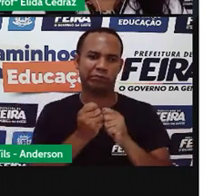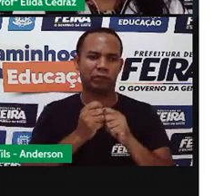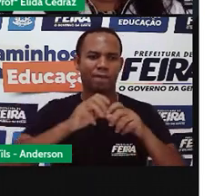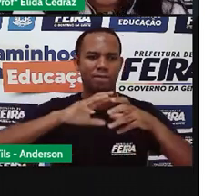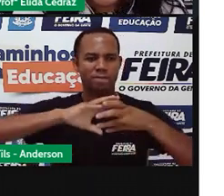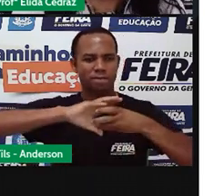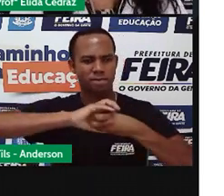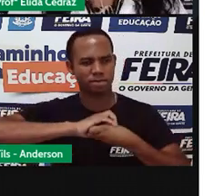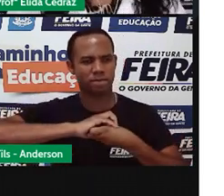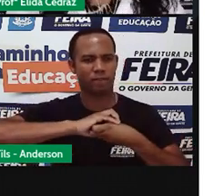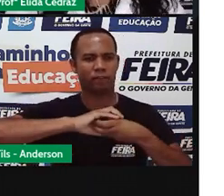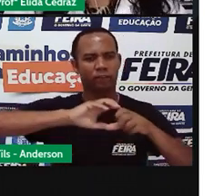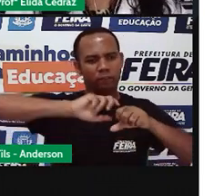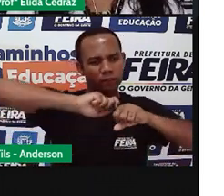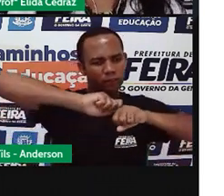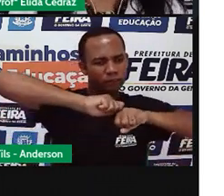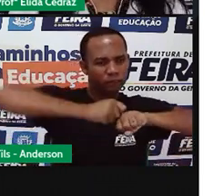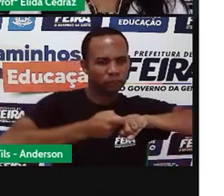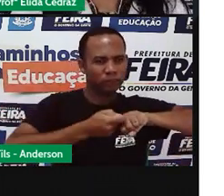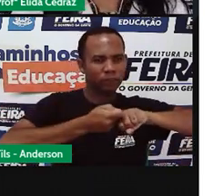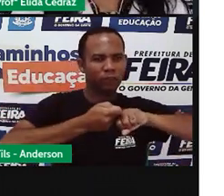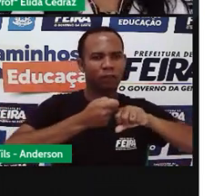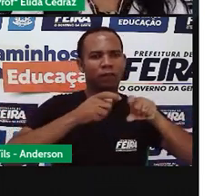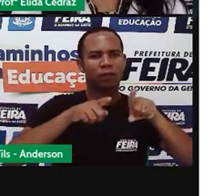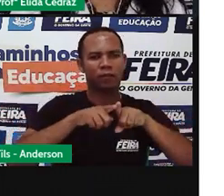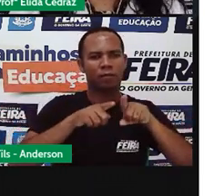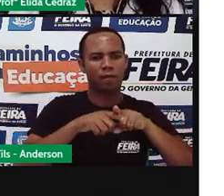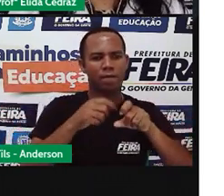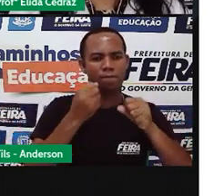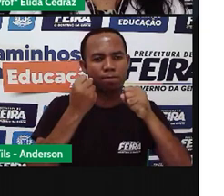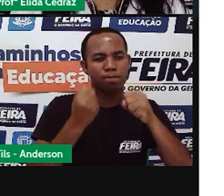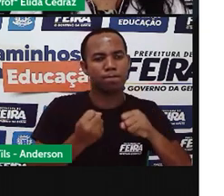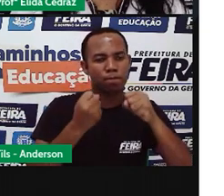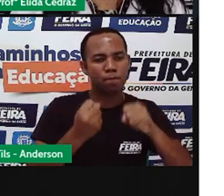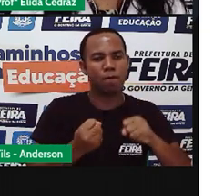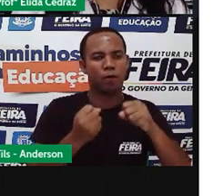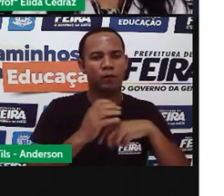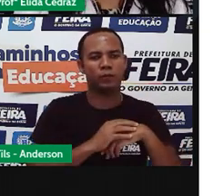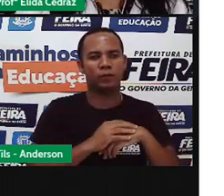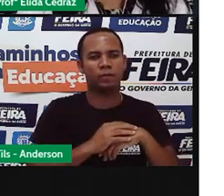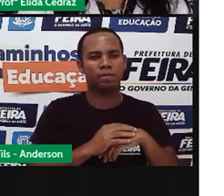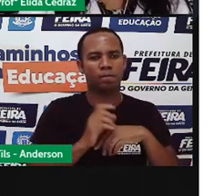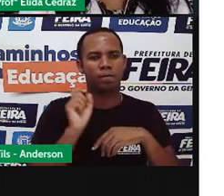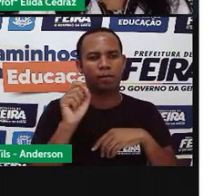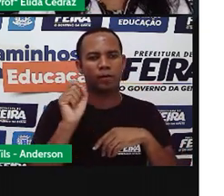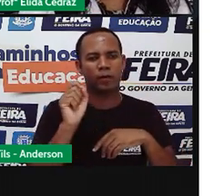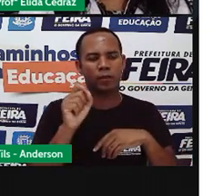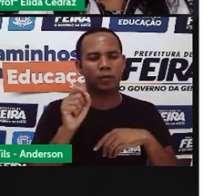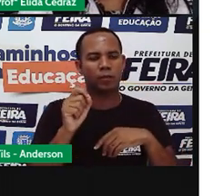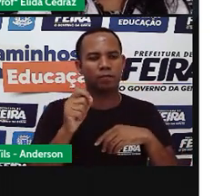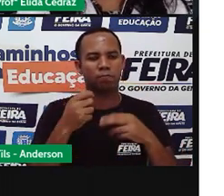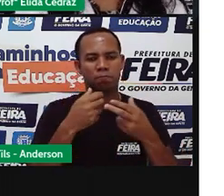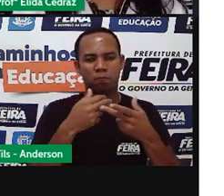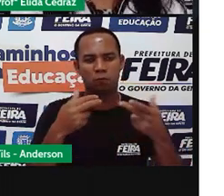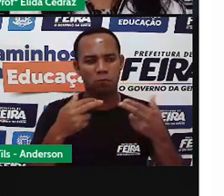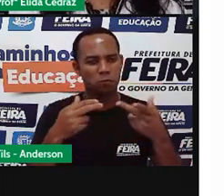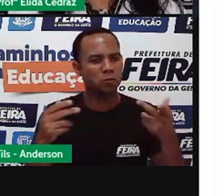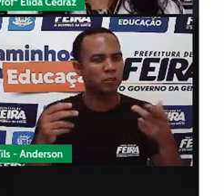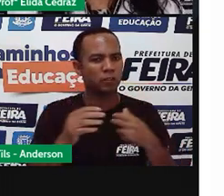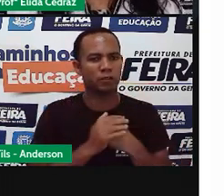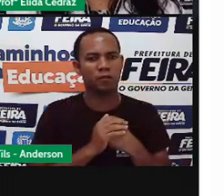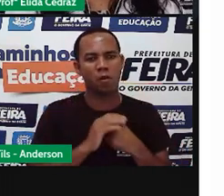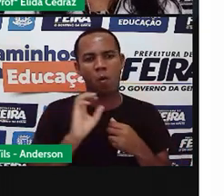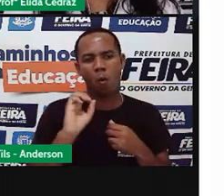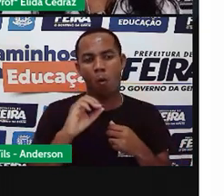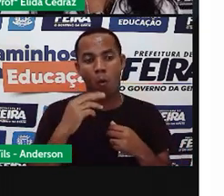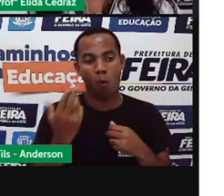amassar, dobrar, né? E os resistentes, eles resistem alguma substância, ou